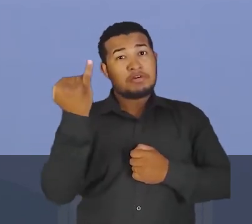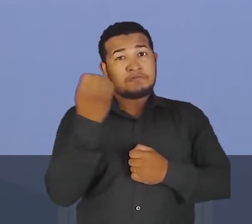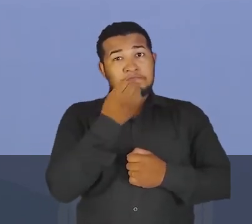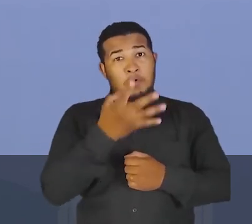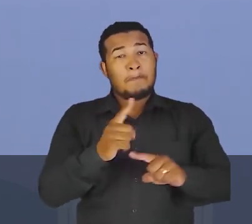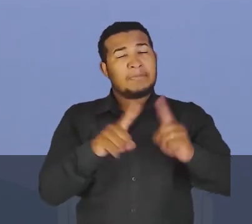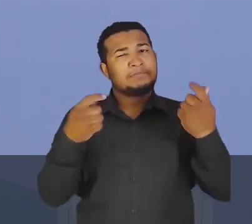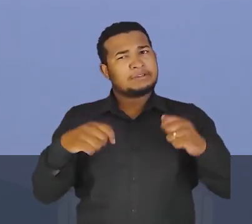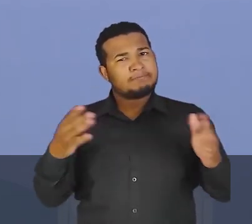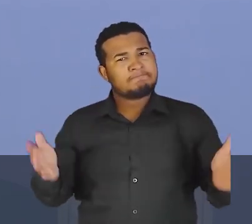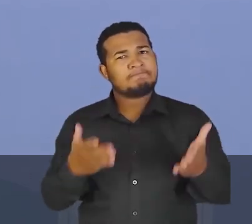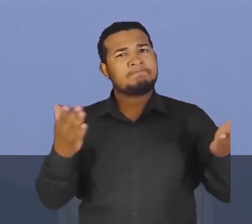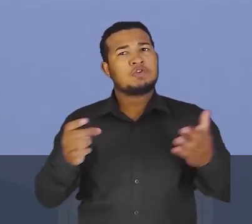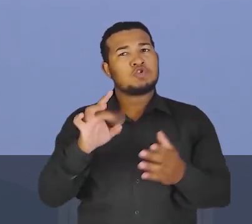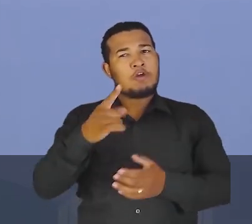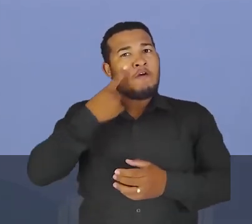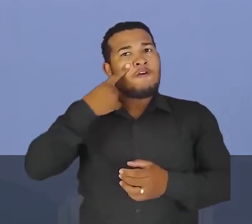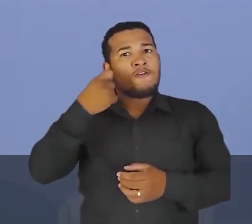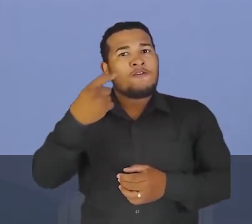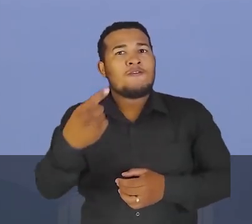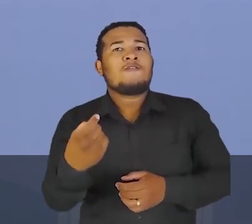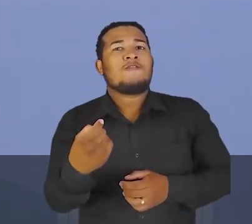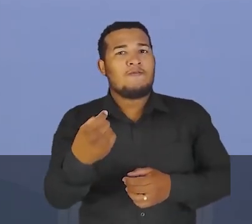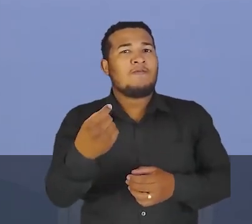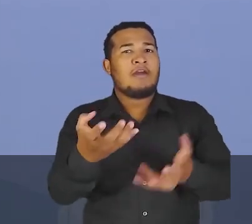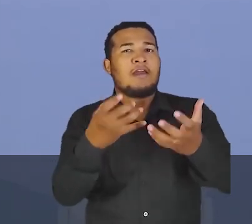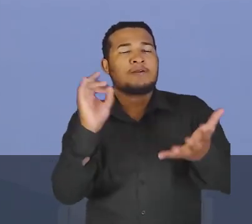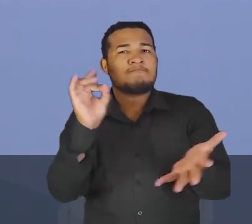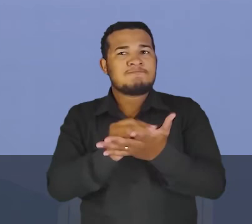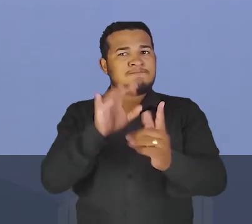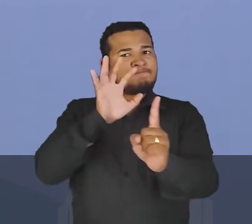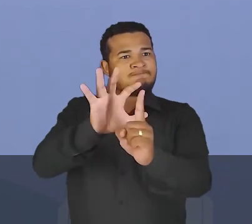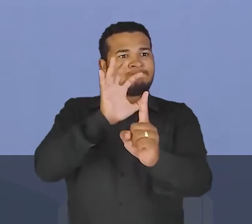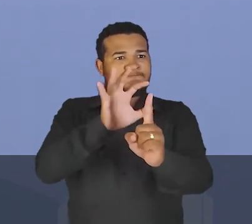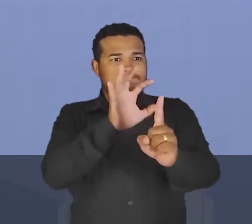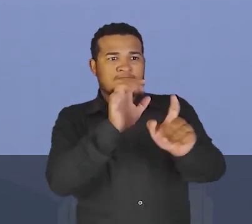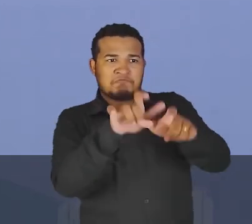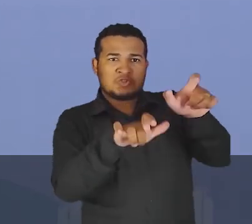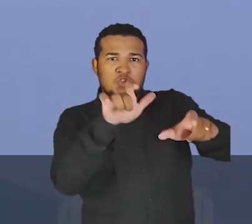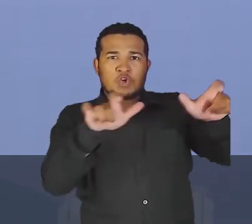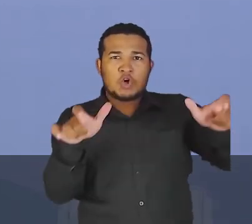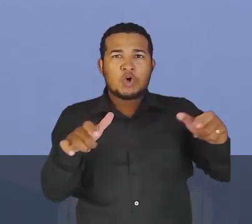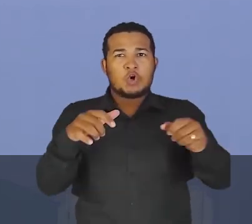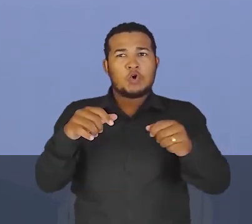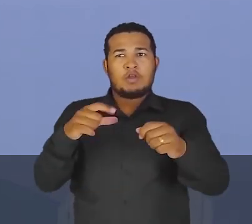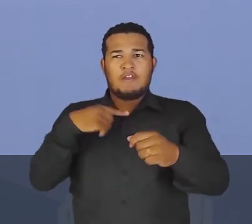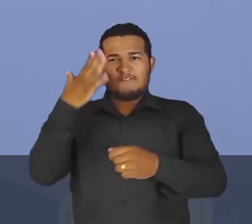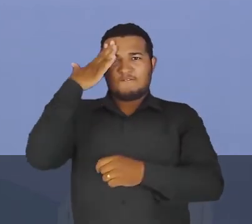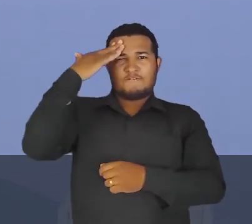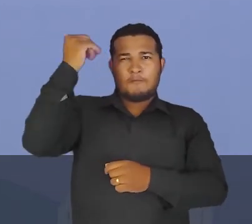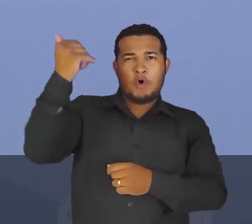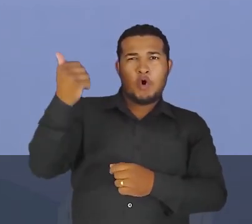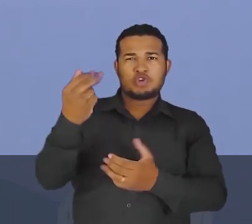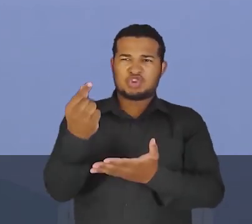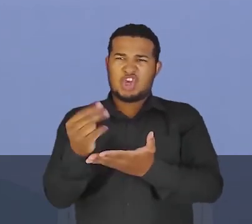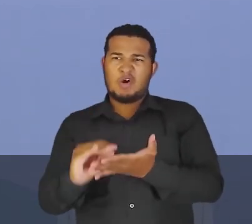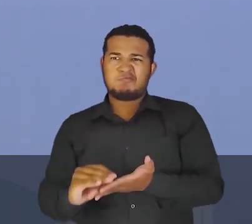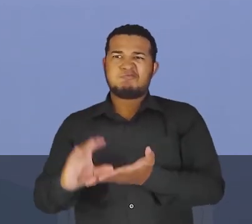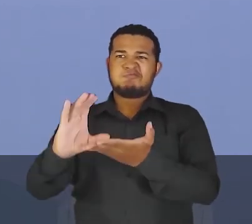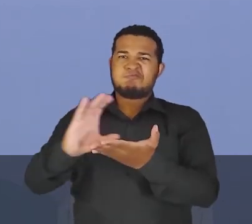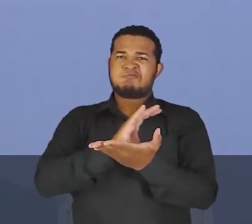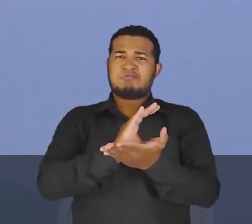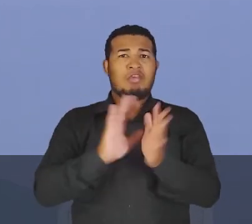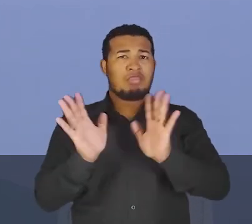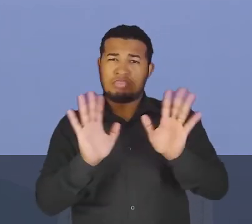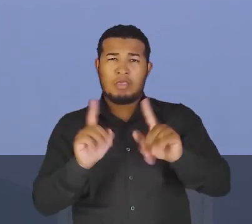seja movido não pelo interesse de você influenciar pessoas apenas, de você ter fama, de você ter muito dinheiro, mas